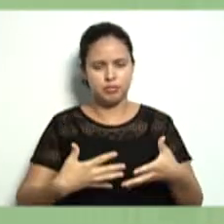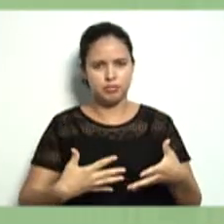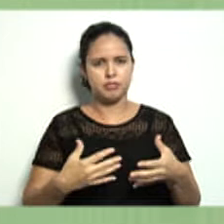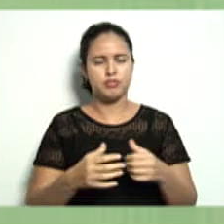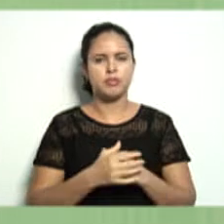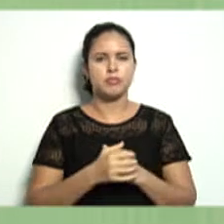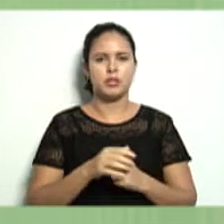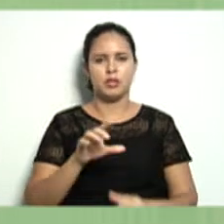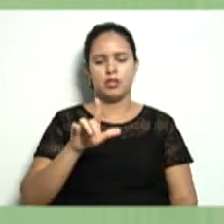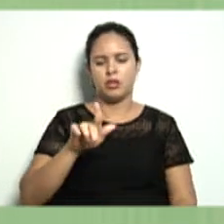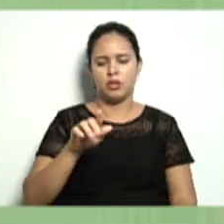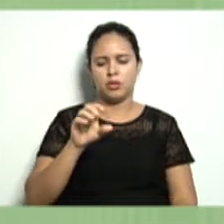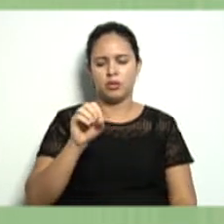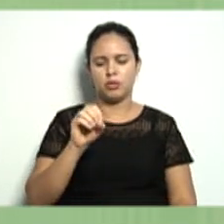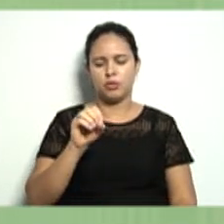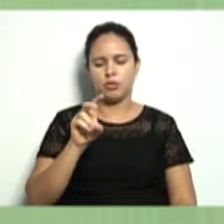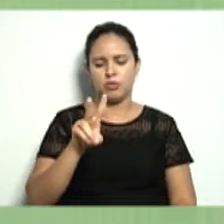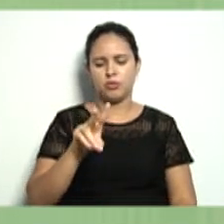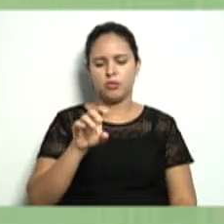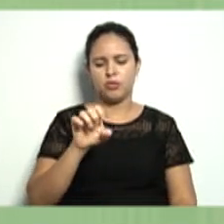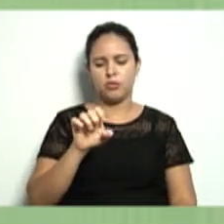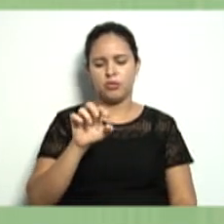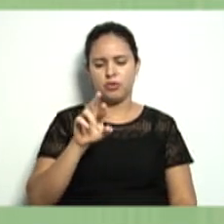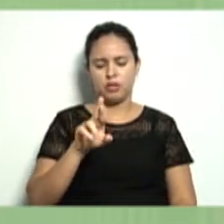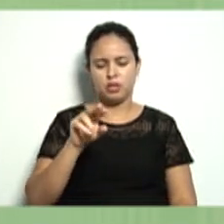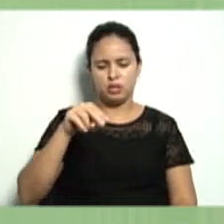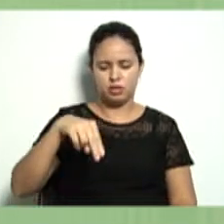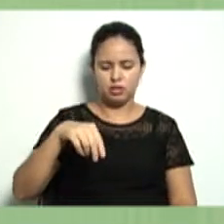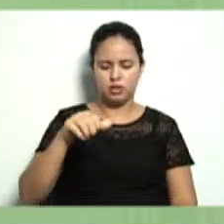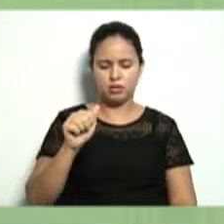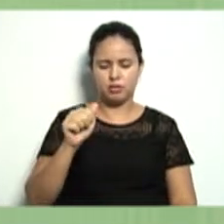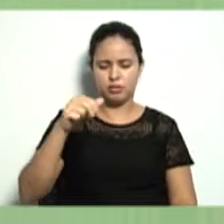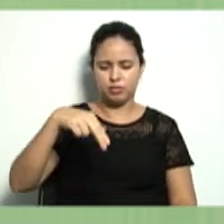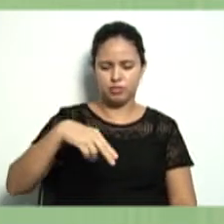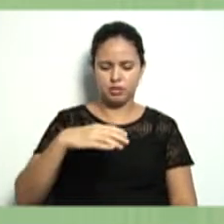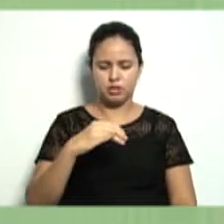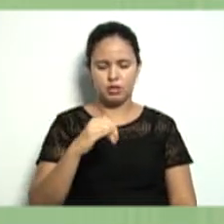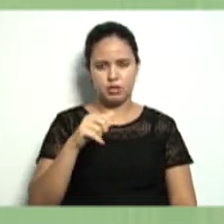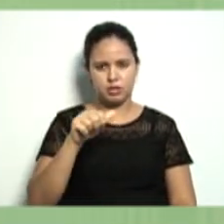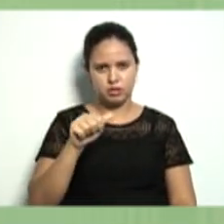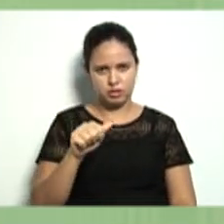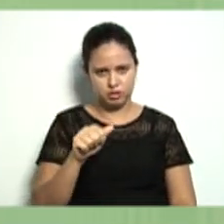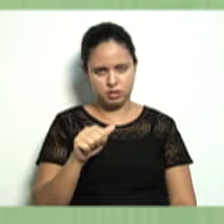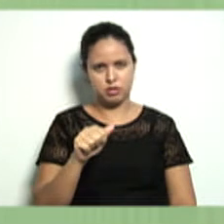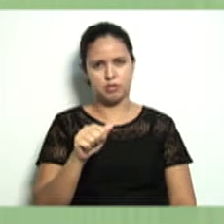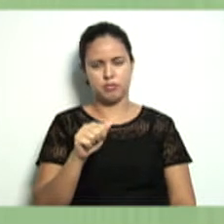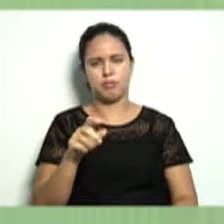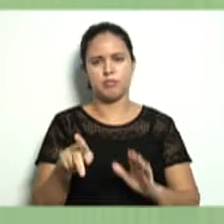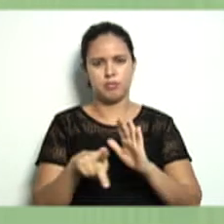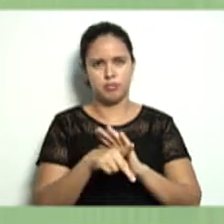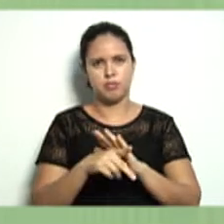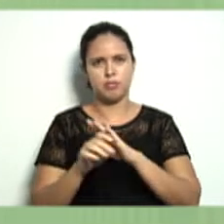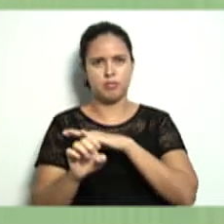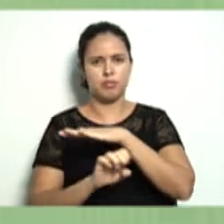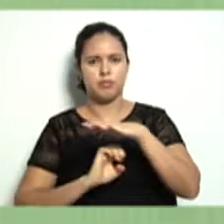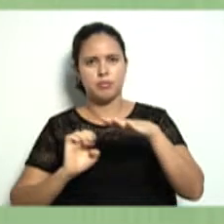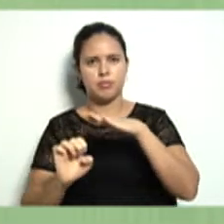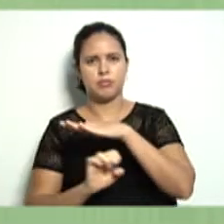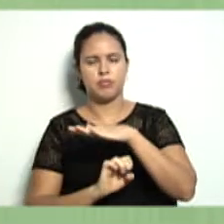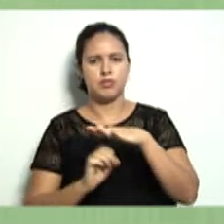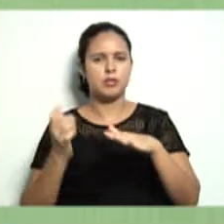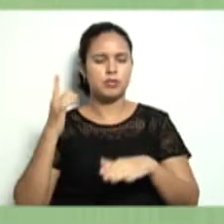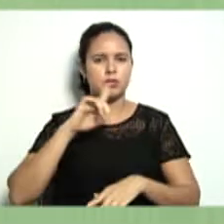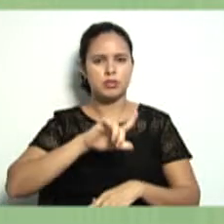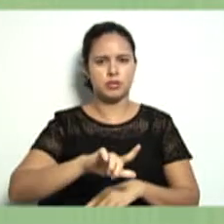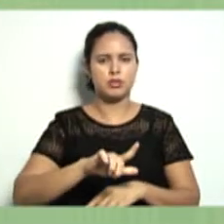governança corporativa, que é o poder de controle, decisão e direção da empresa. É a